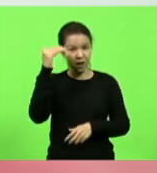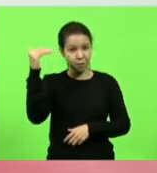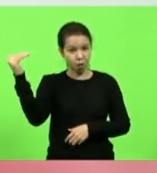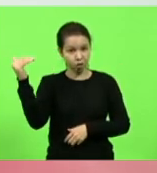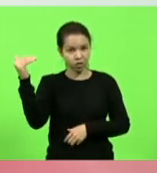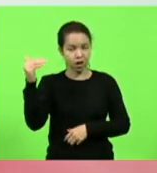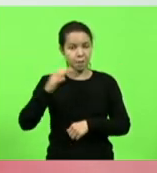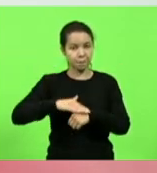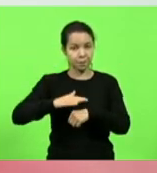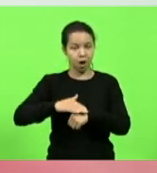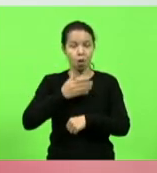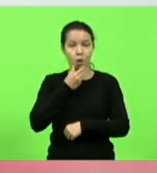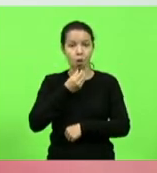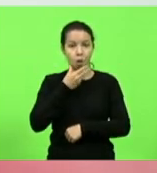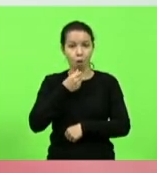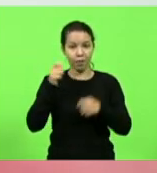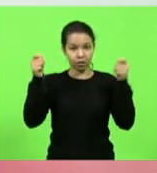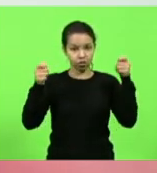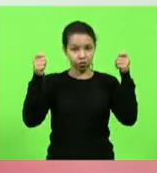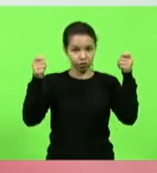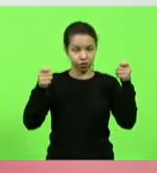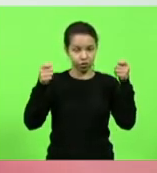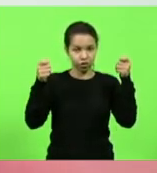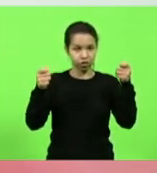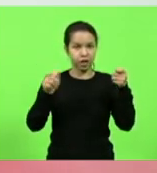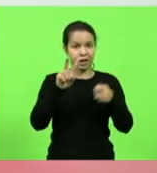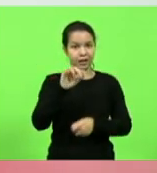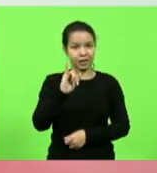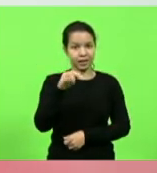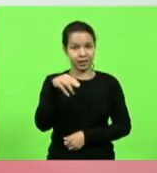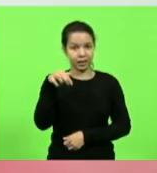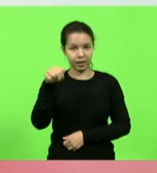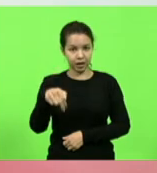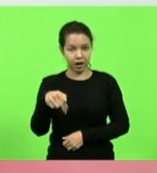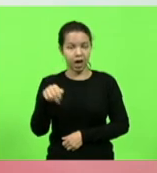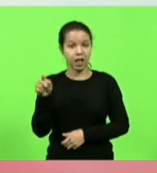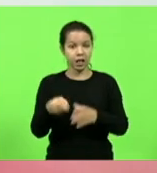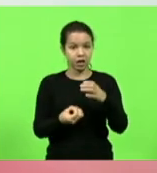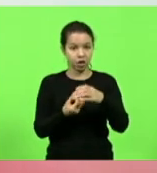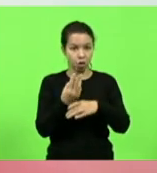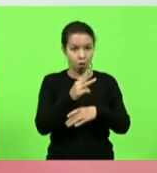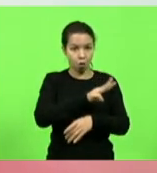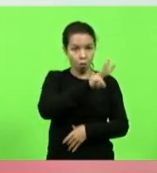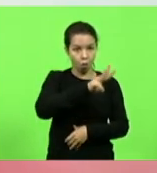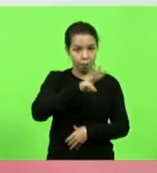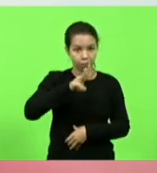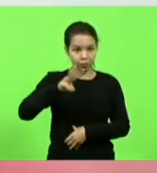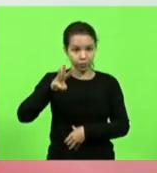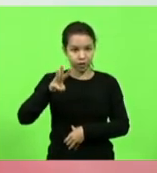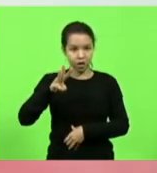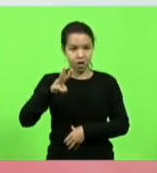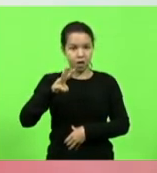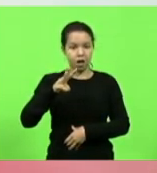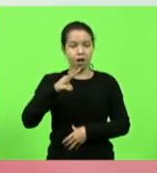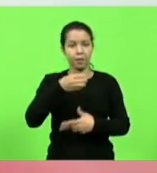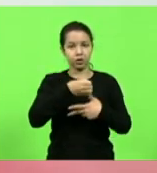Giusti, que criou um blog onde discutia a experiência das pessoas